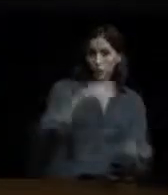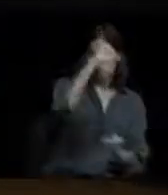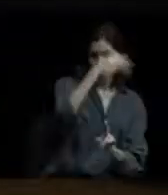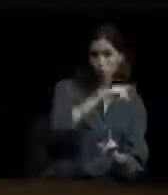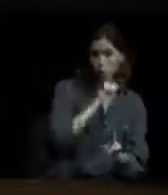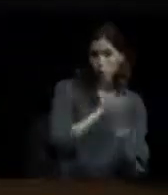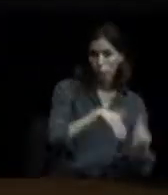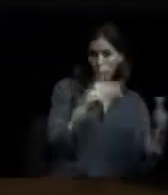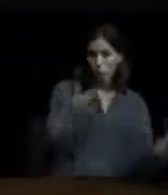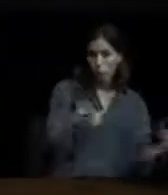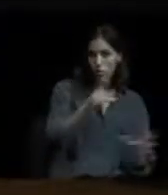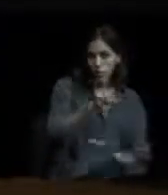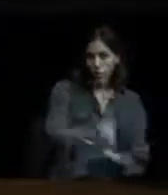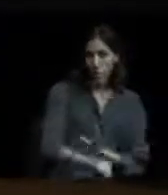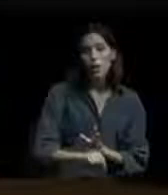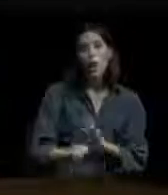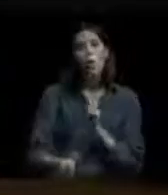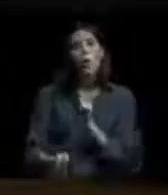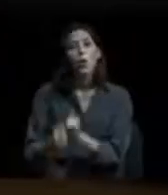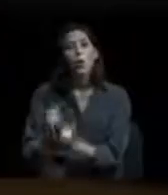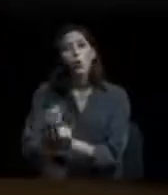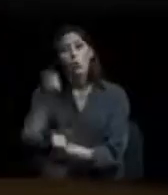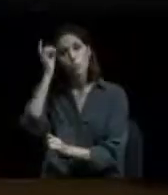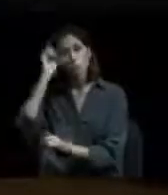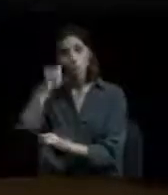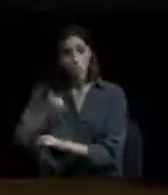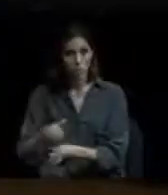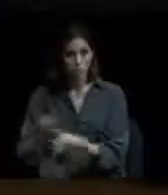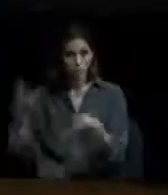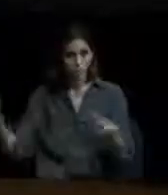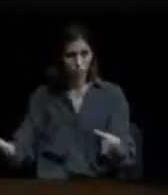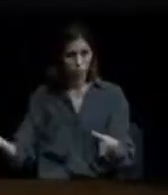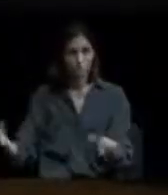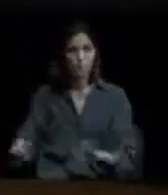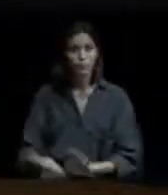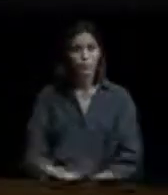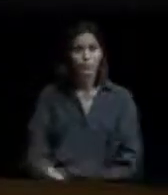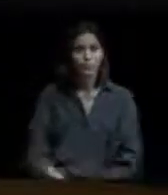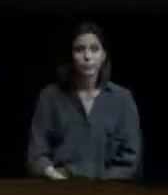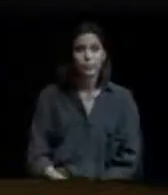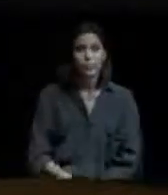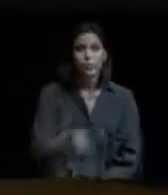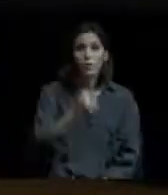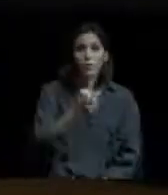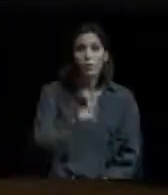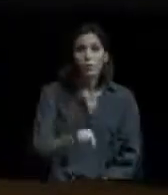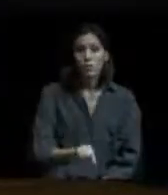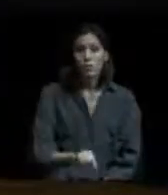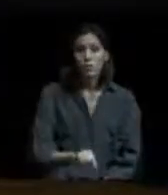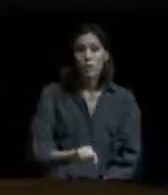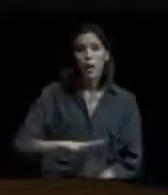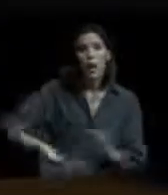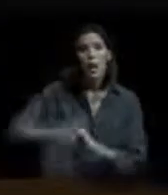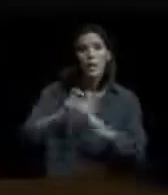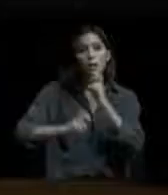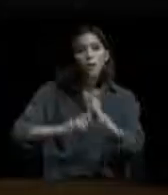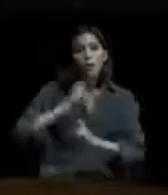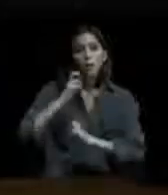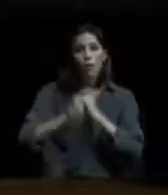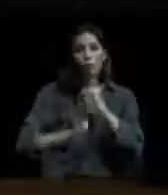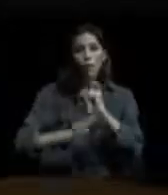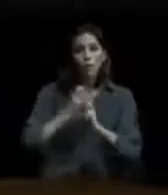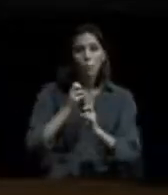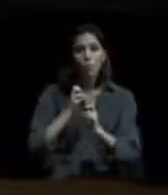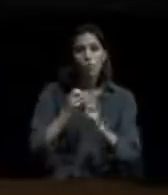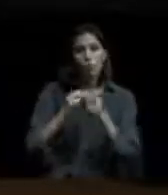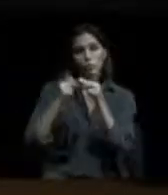onde havia sido edificado o mais moderno quartel do Regimento de Sabedores de Bombeiros e o museu. E, recentemente, a operação integrada de Entrecampos, prevista para os terrenos da antiga